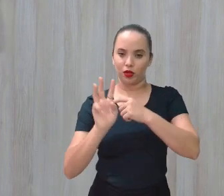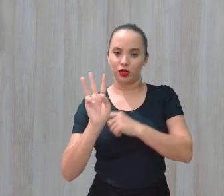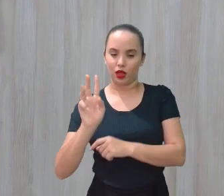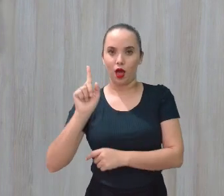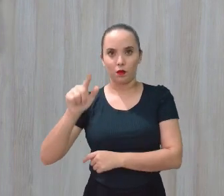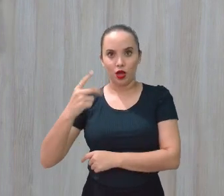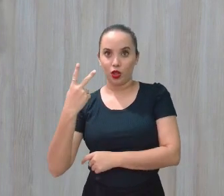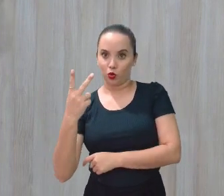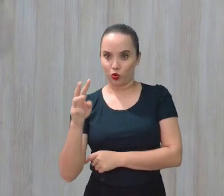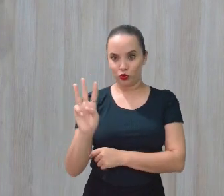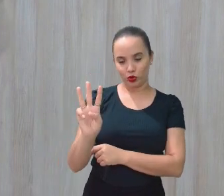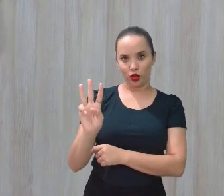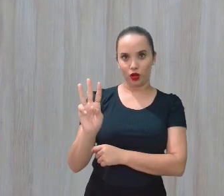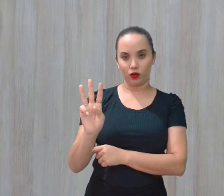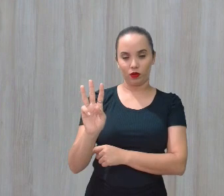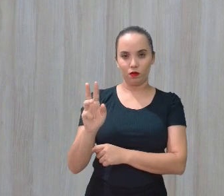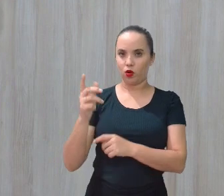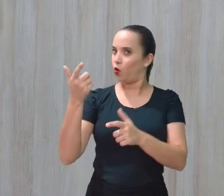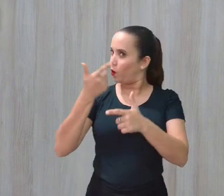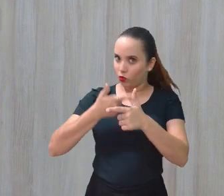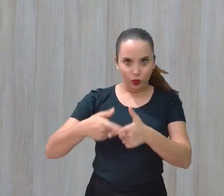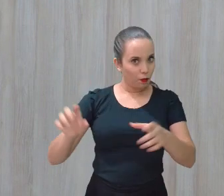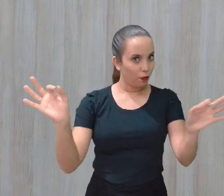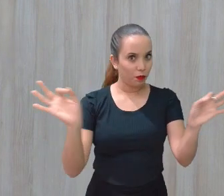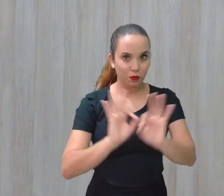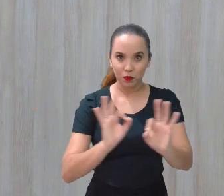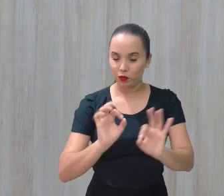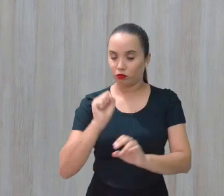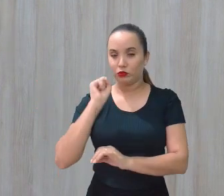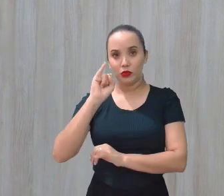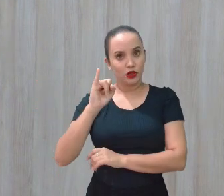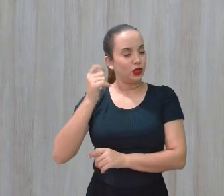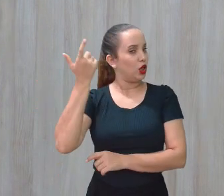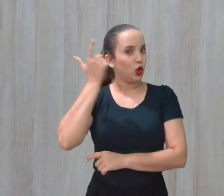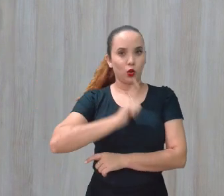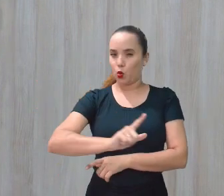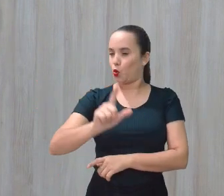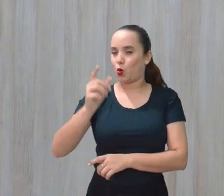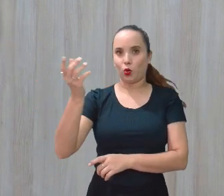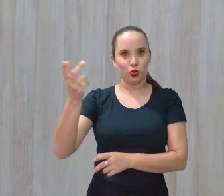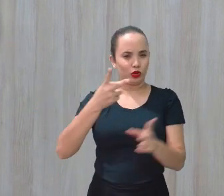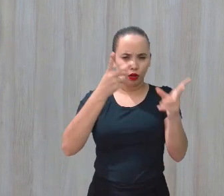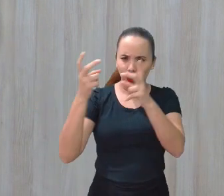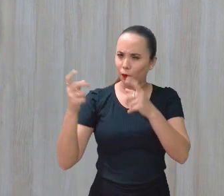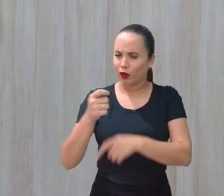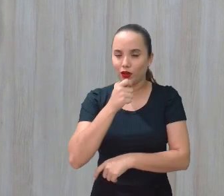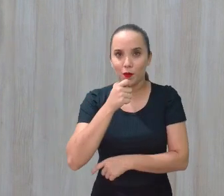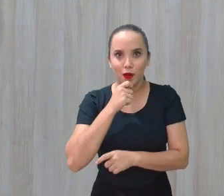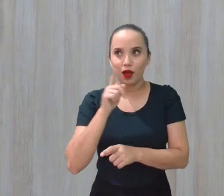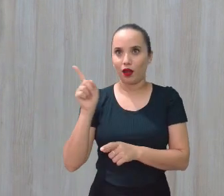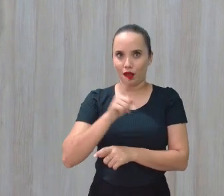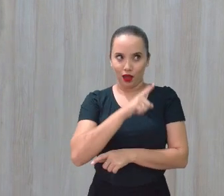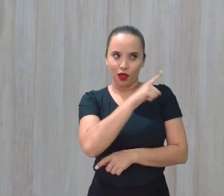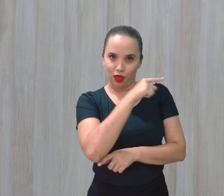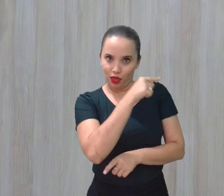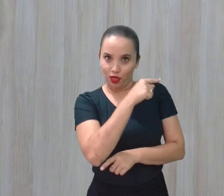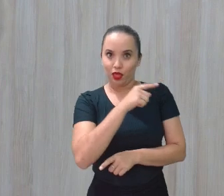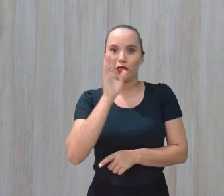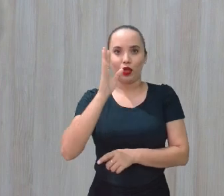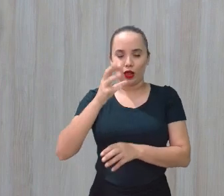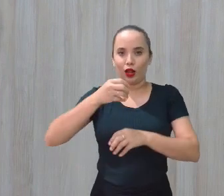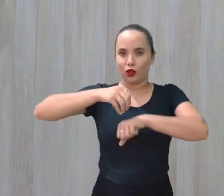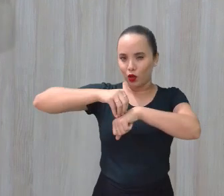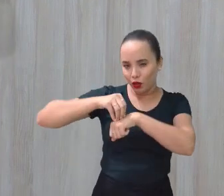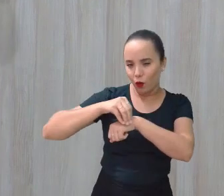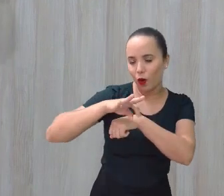quem ainda não conseguiu perceber, mas a professora Carol já deu spoiler aí do que é que vai vir lá pela frente, tá certo? Ou seja, a gente